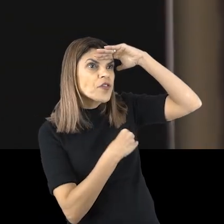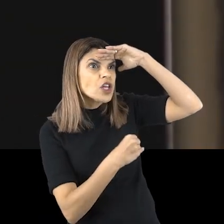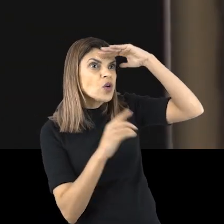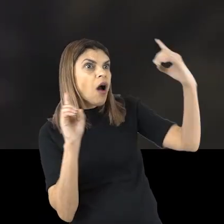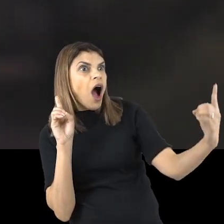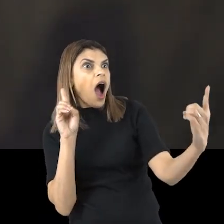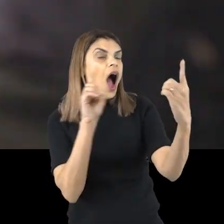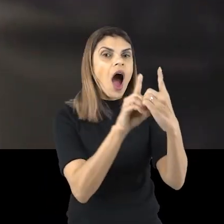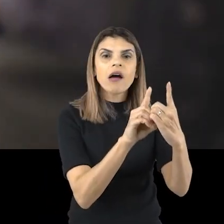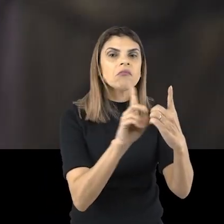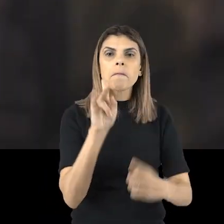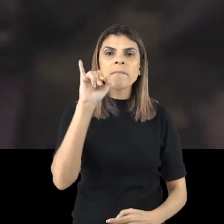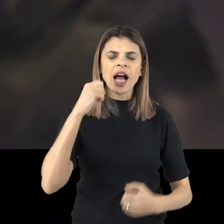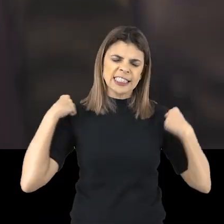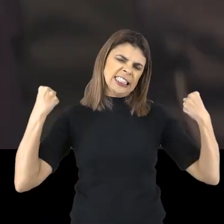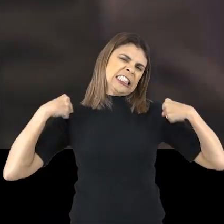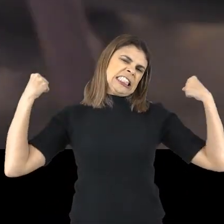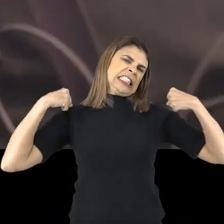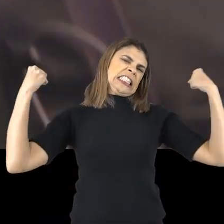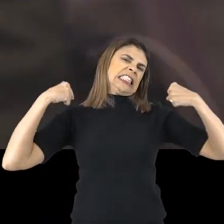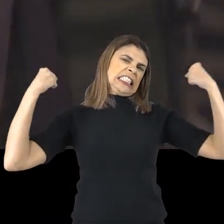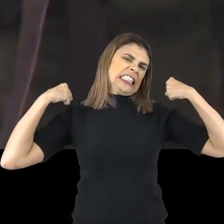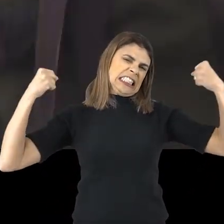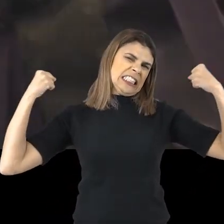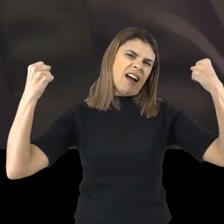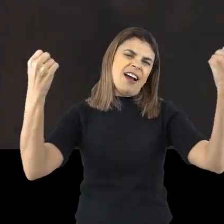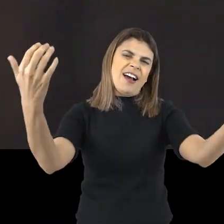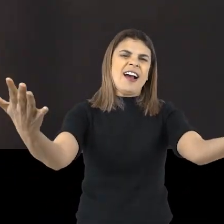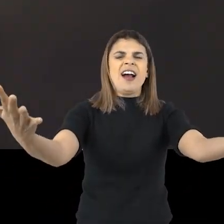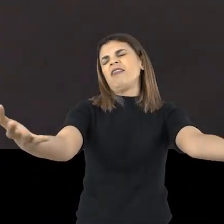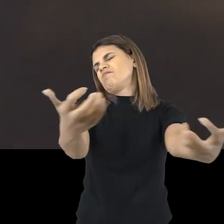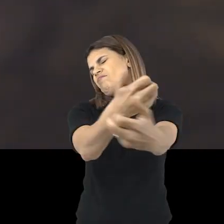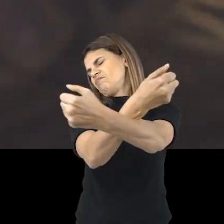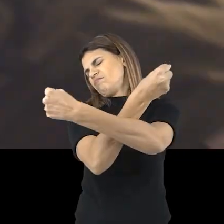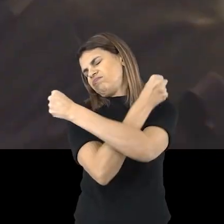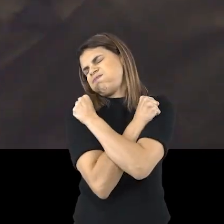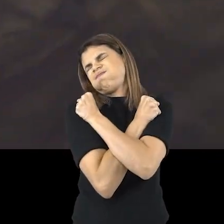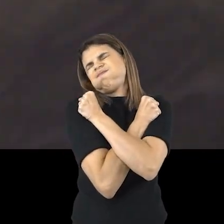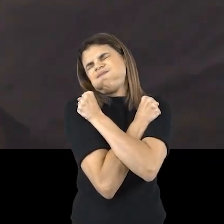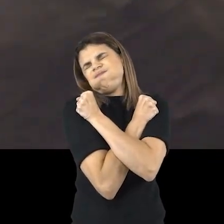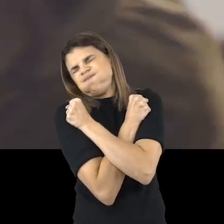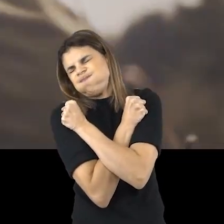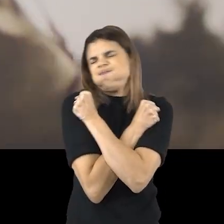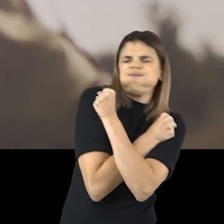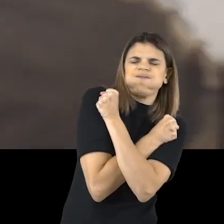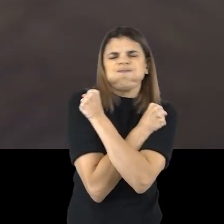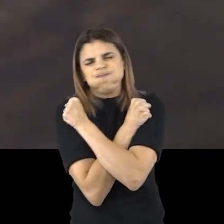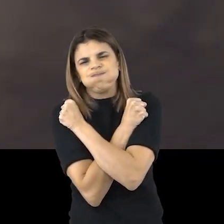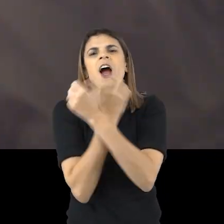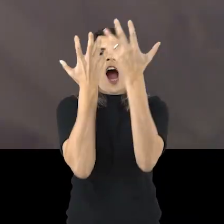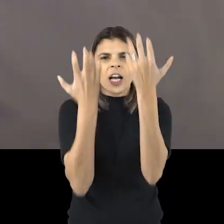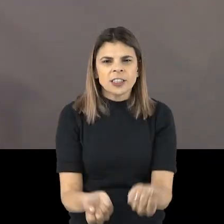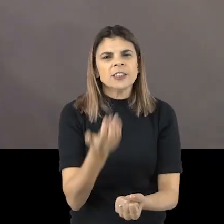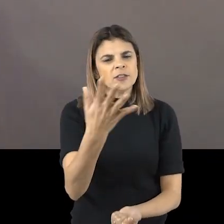e em vez de esperar que o filho fosse até ele, o pai vai ao encontro do filho, estendendo os braços e o recebendo em casa com um forte